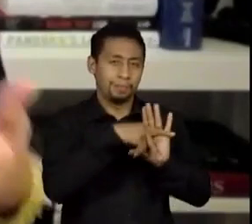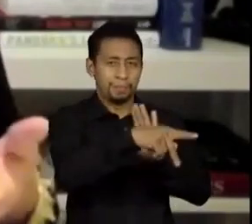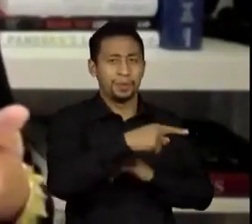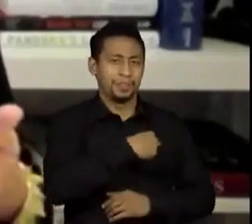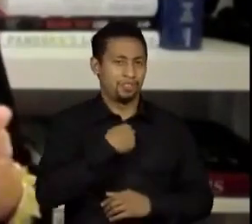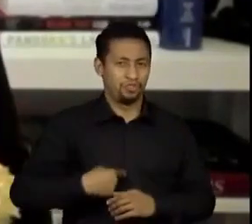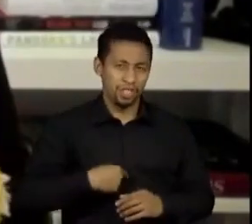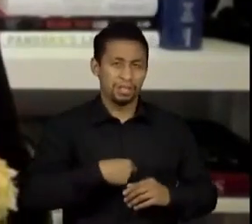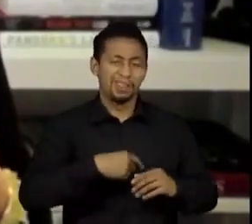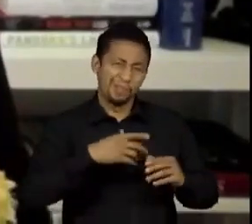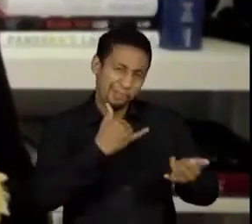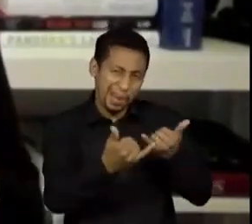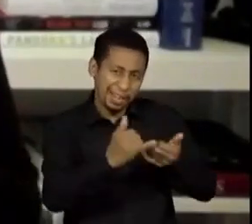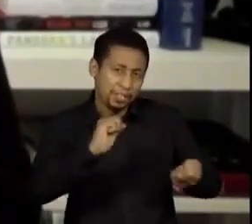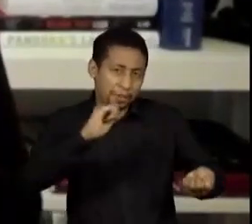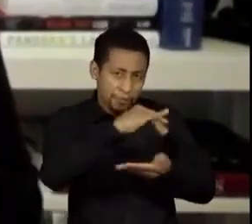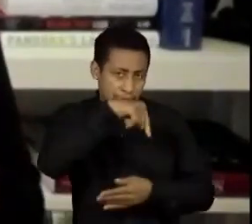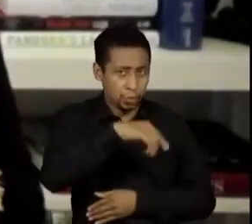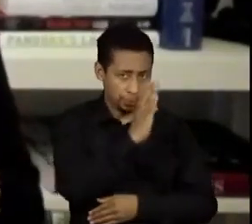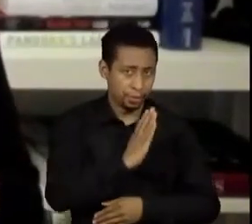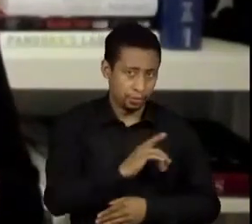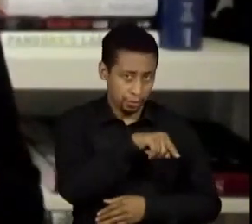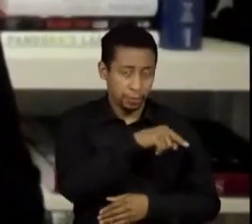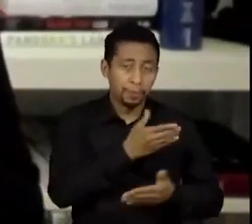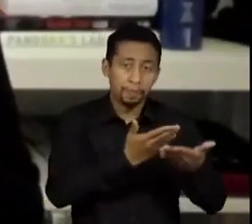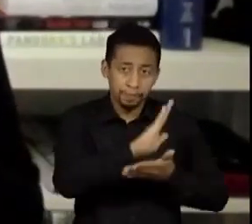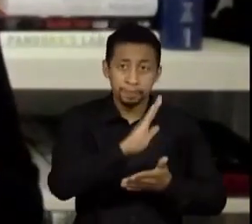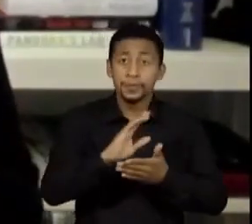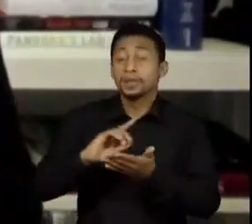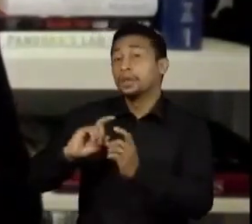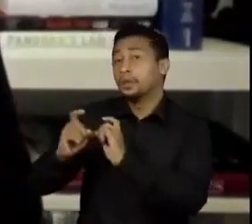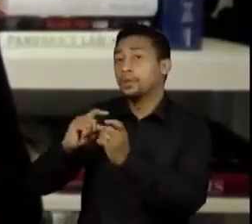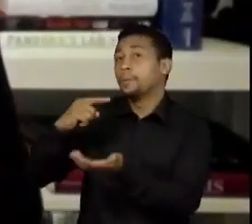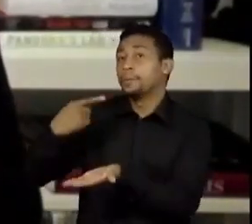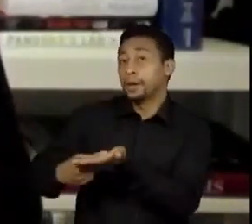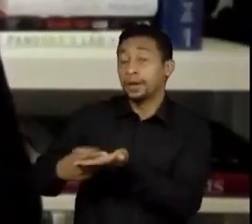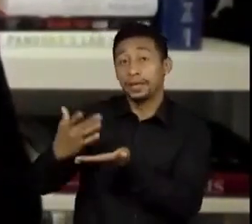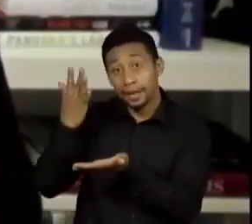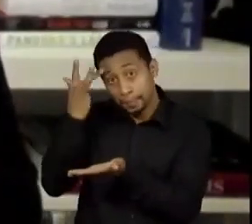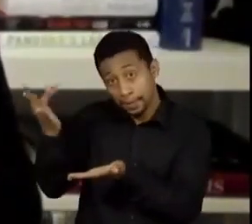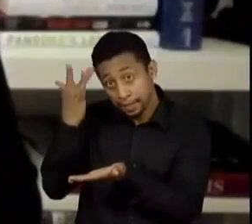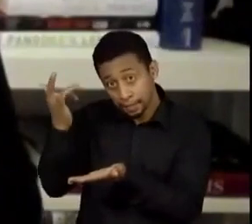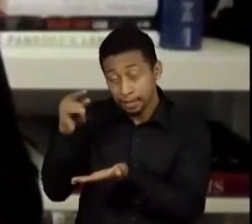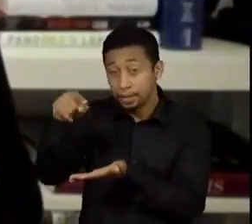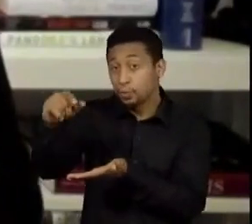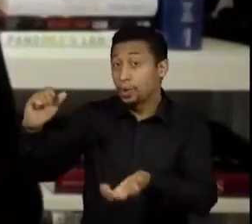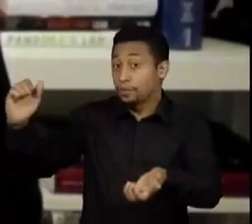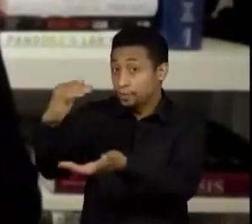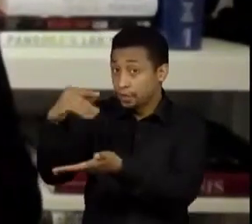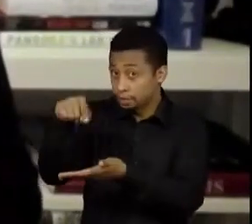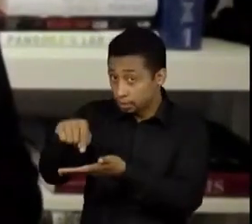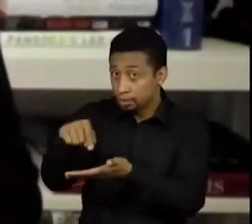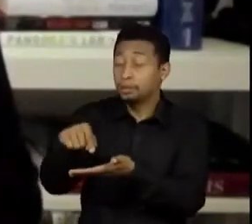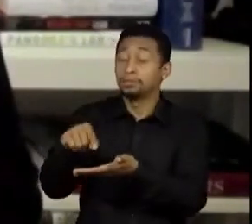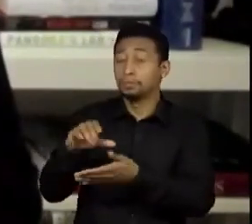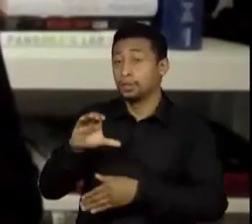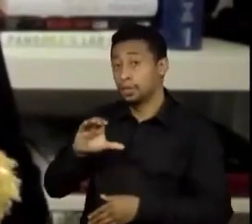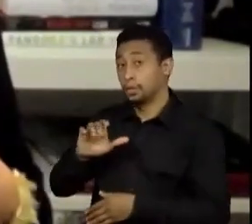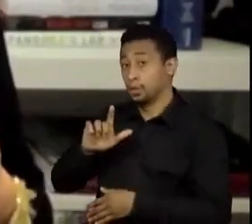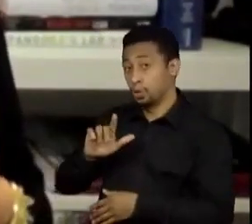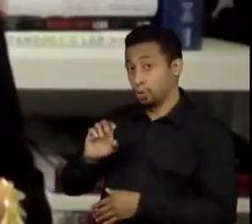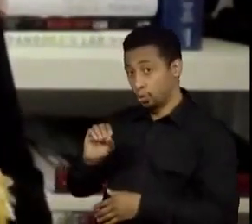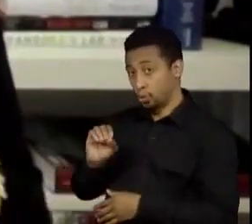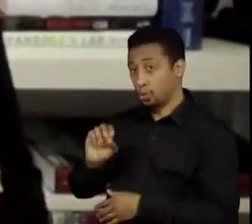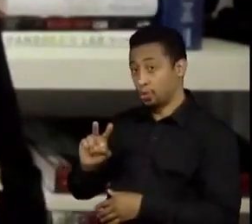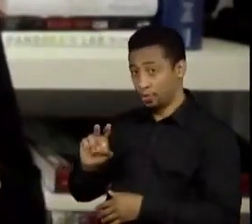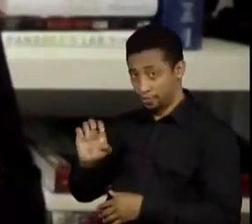reunião marcada, uma reunião inicial marcada para amanhã com a Anvisa, onde a Clover e eu,